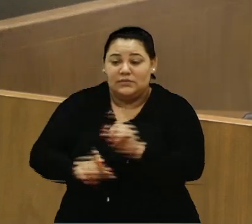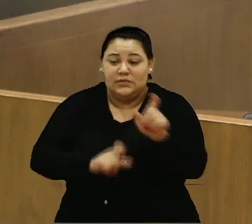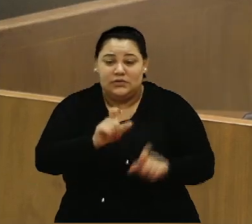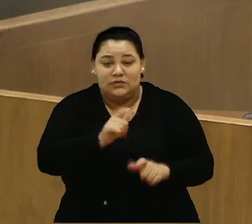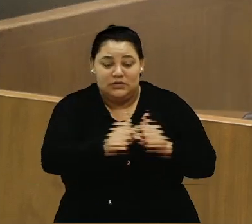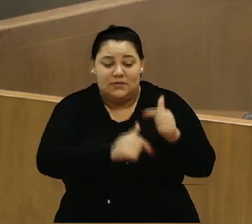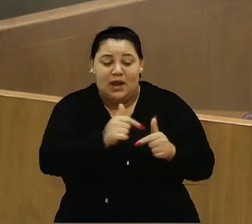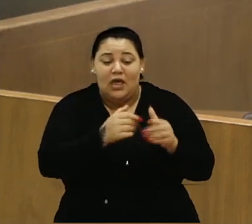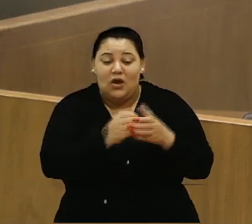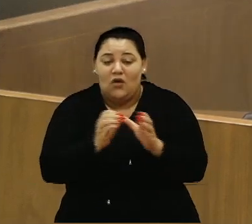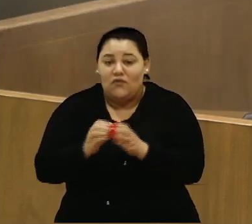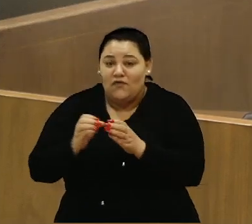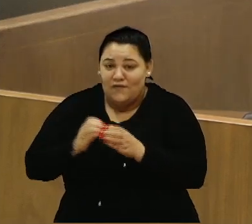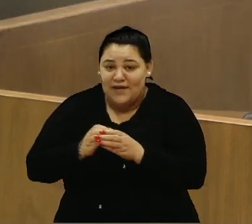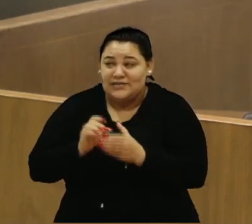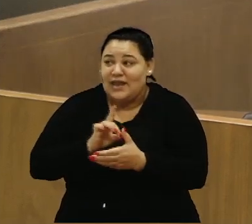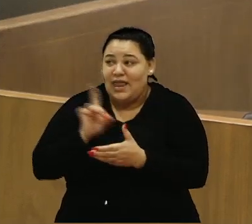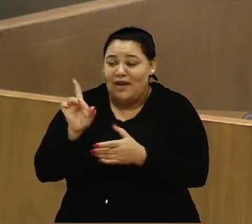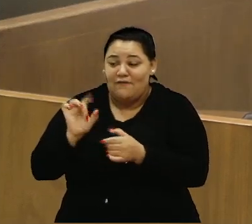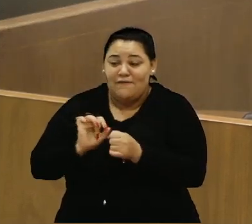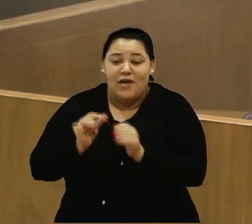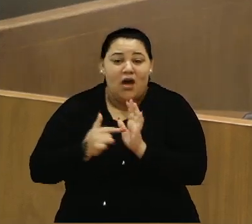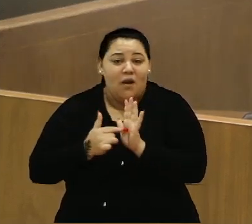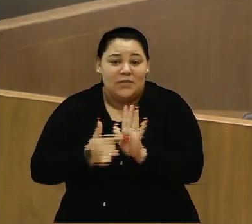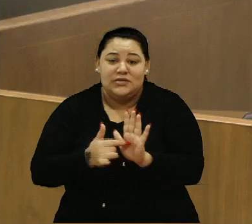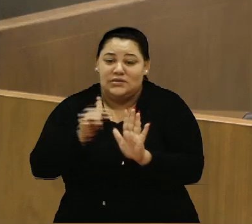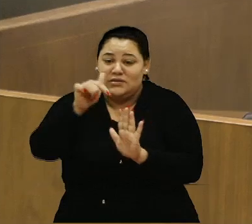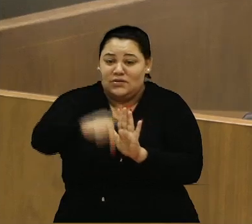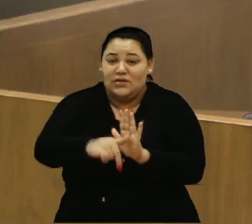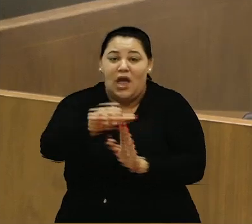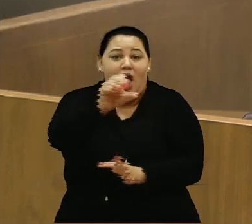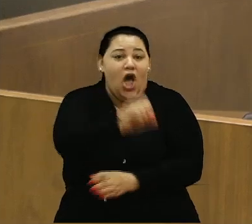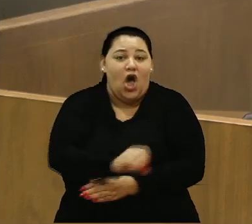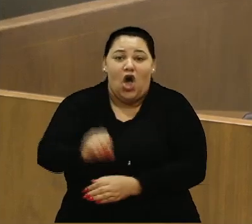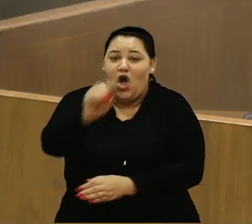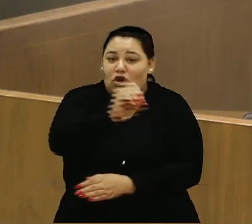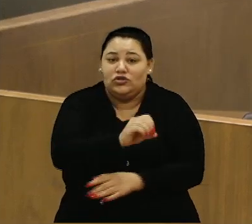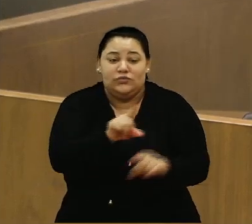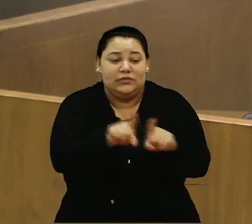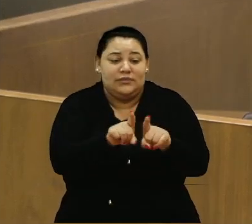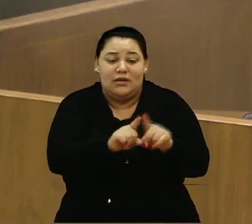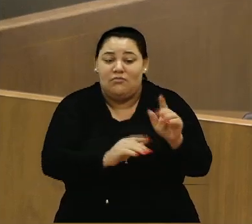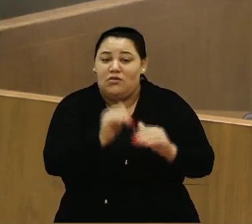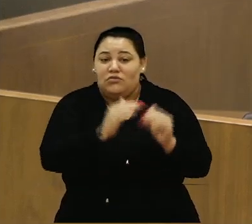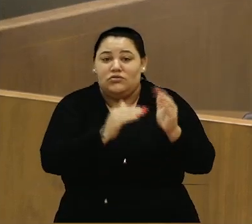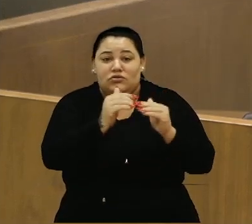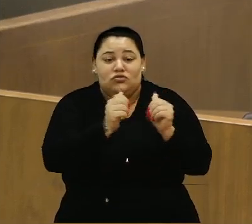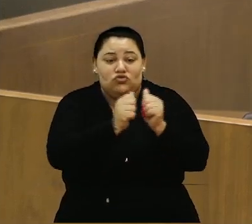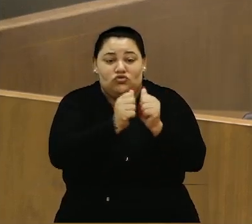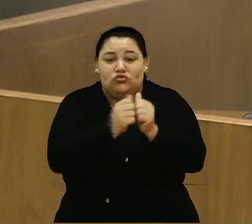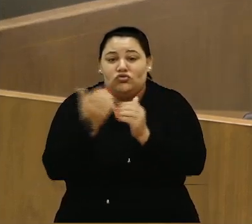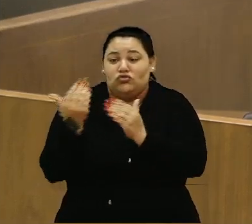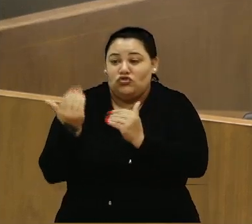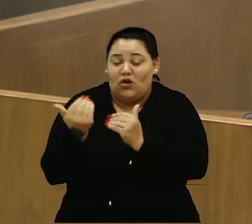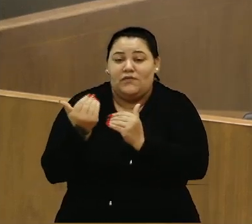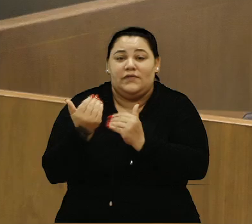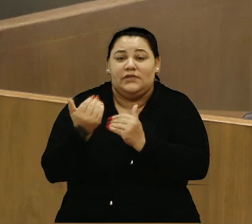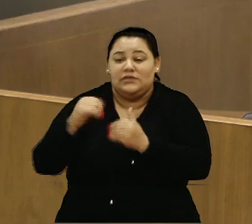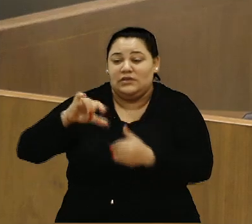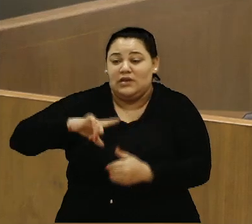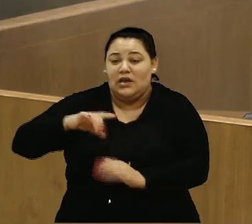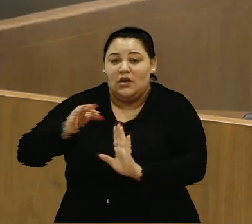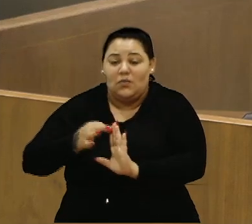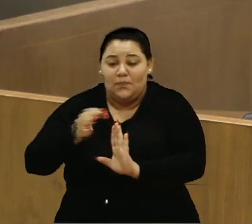de lá do campus fez uma apresentação aqui maravilhosa, que foi uma construção com os adolescentes, com as crianças, da visão que eles